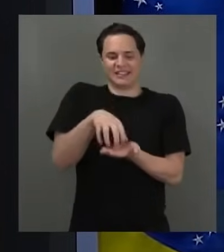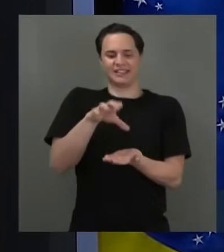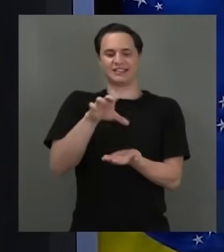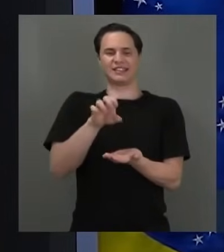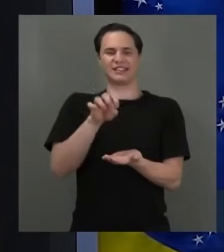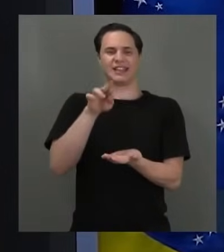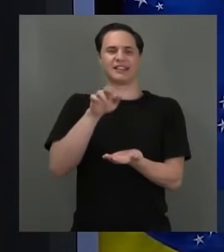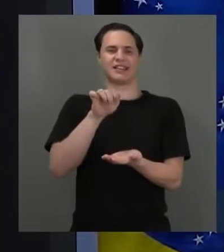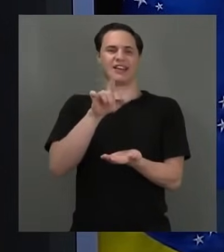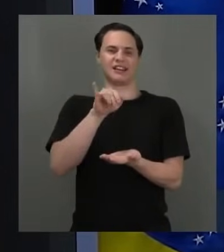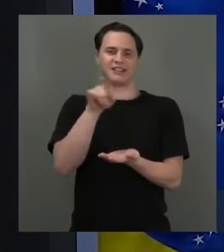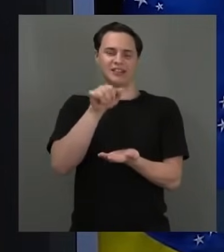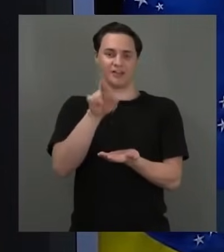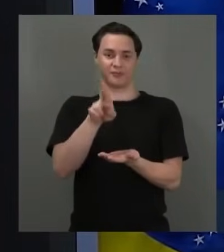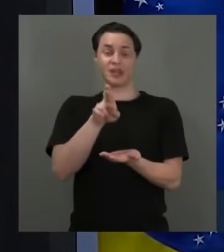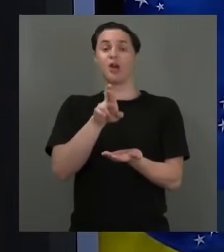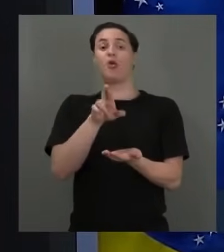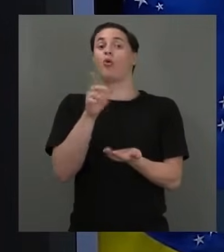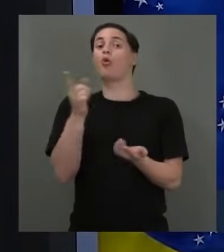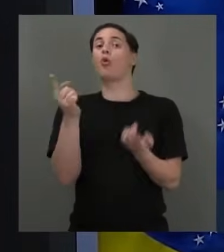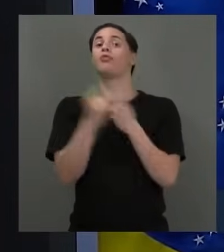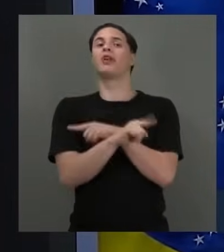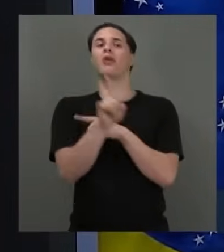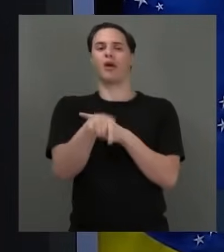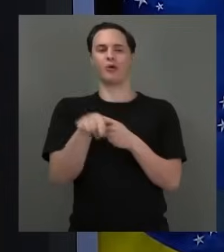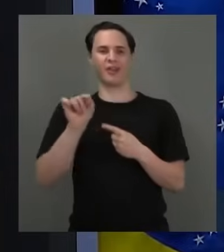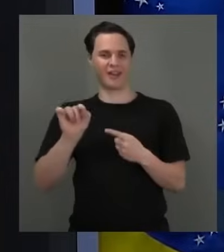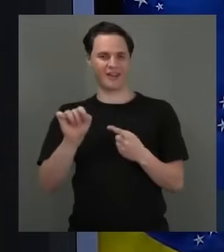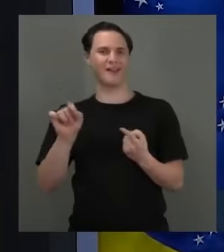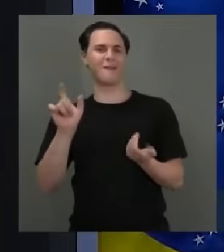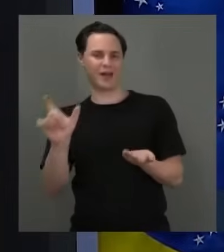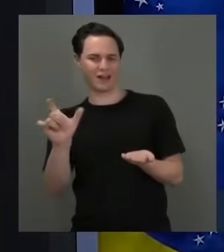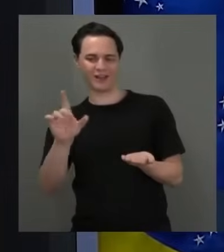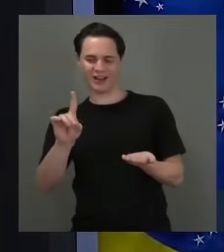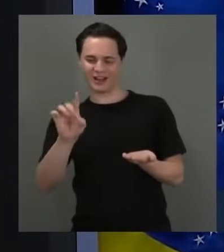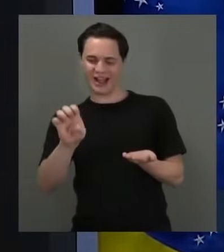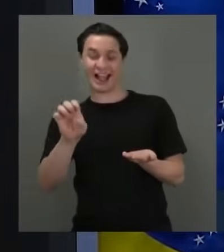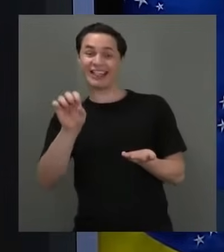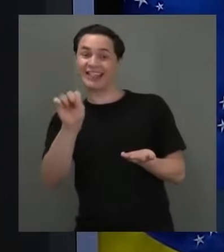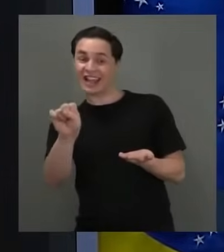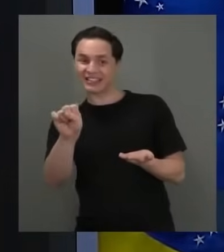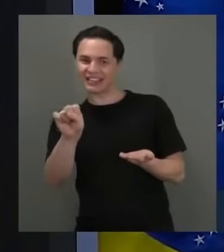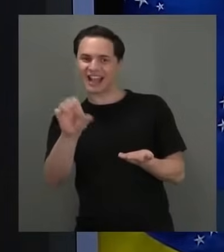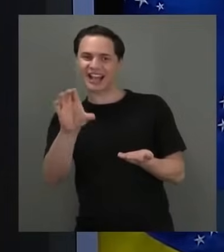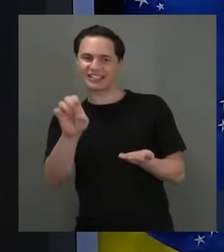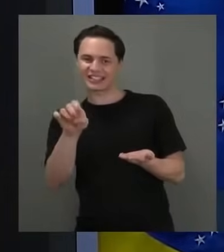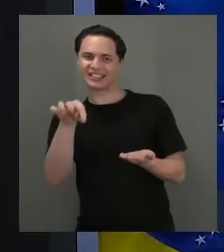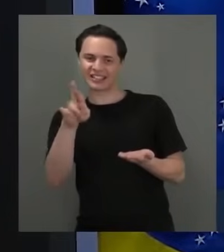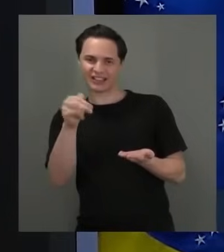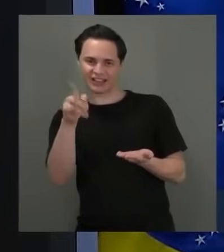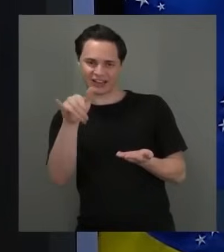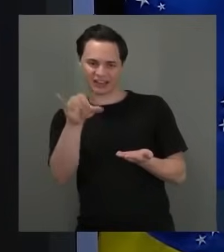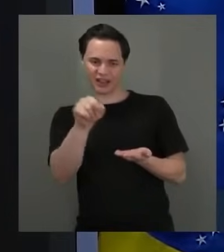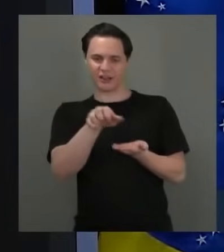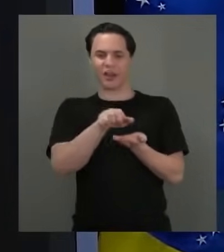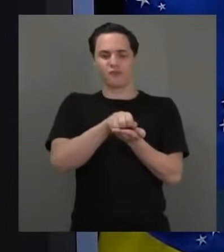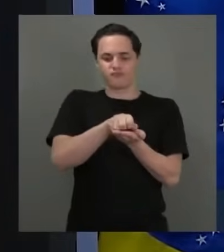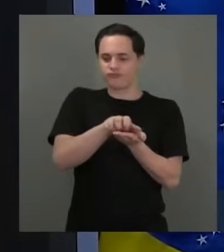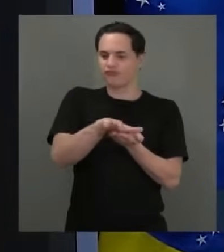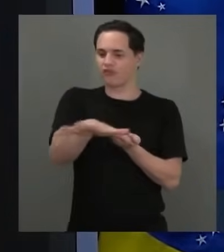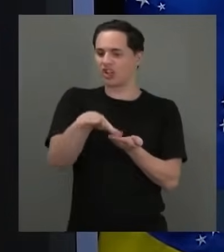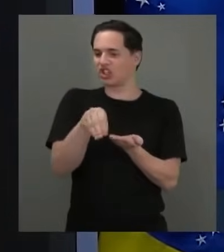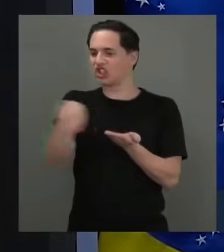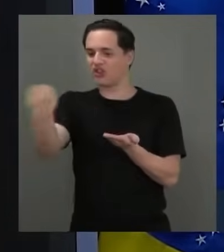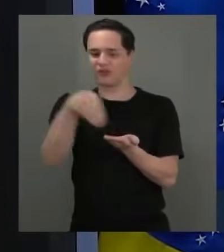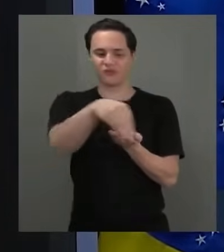nosso pacto federativo como um todo. E isso, como eu falei, causa injustiça e uma série de coisas. Além disso, né, eu tenho algum tempo ainda aqui, a